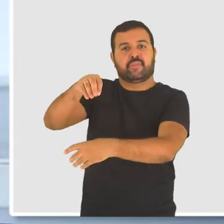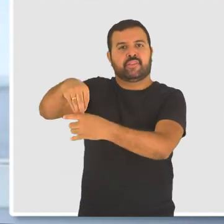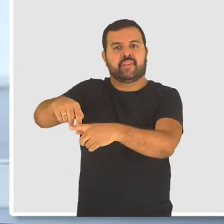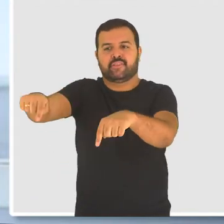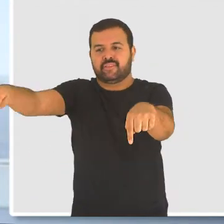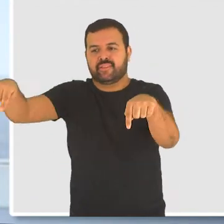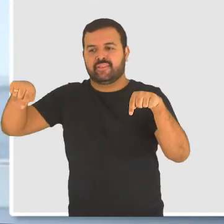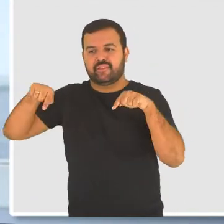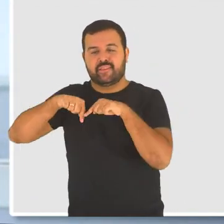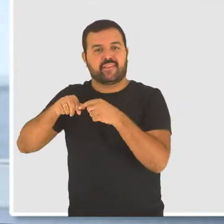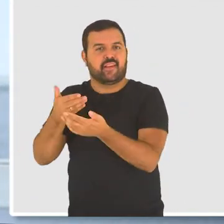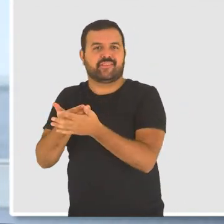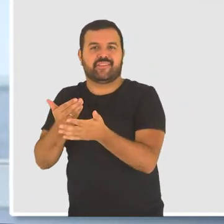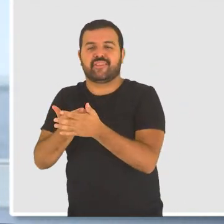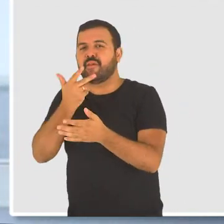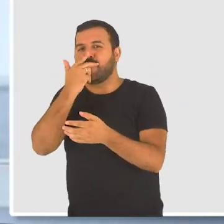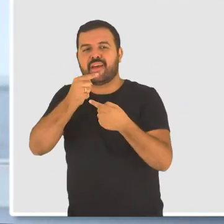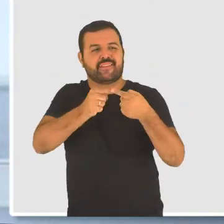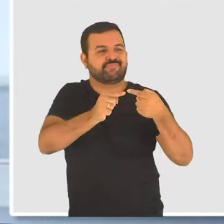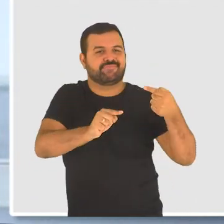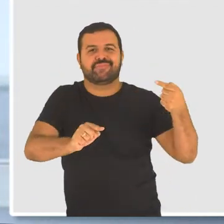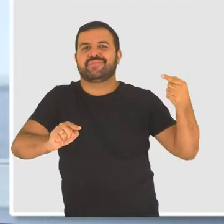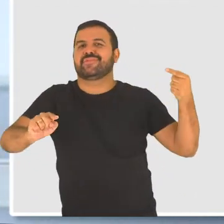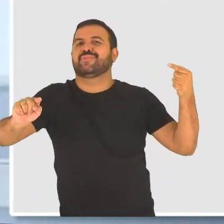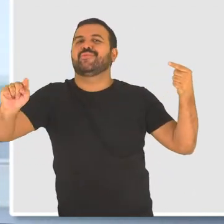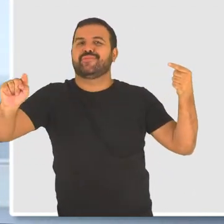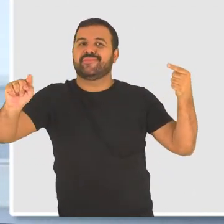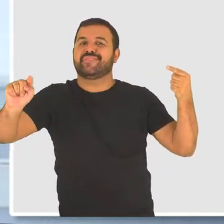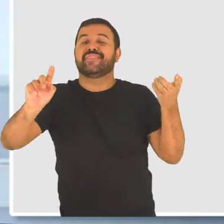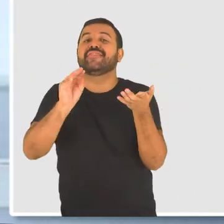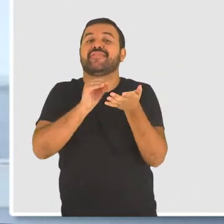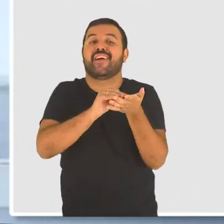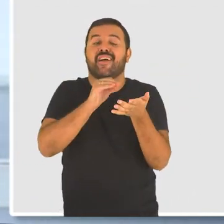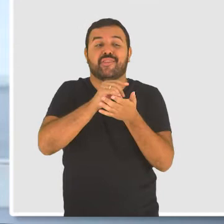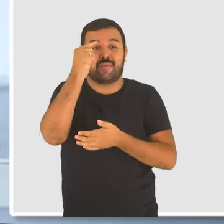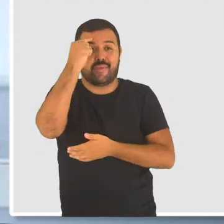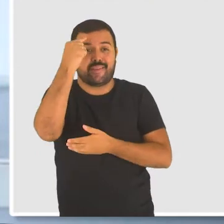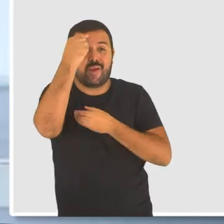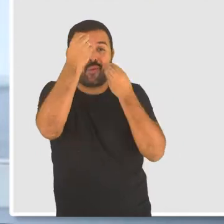seja, a execução daquele planejamento, ele nem sempre